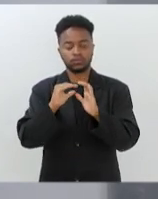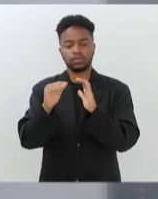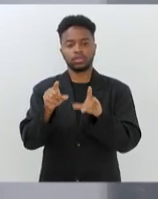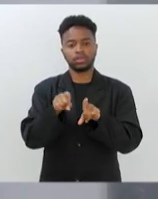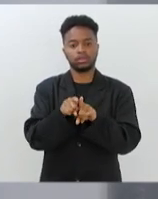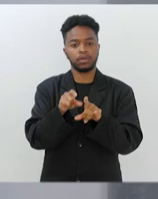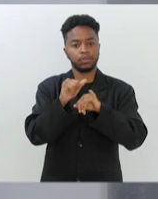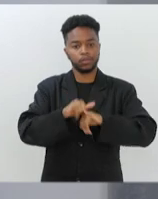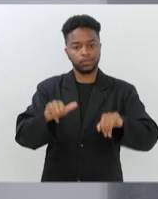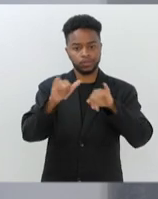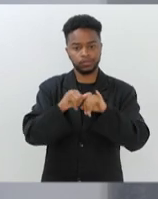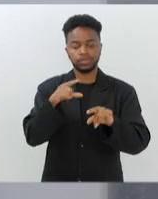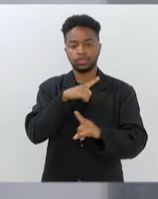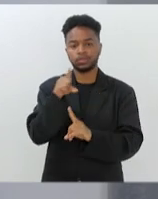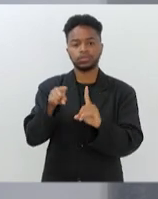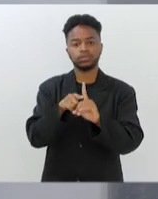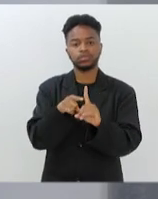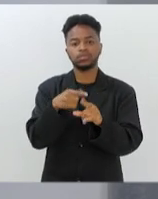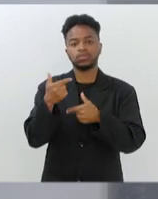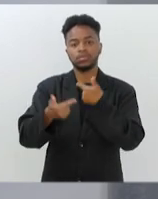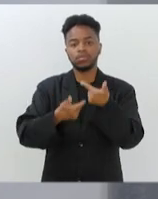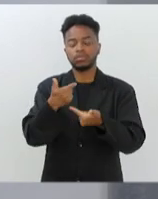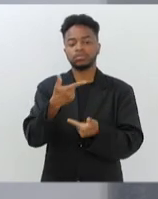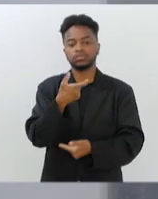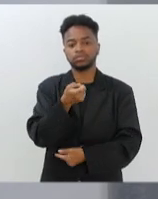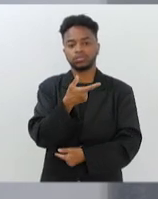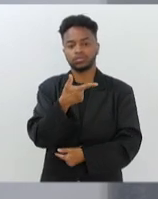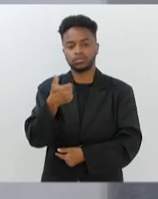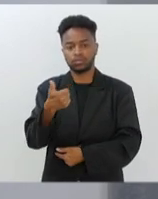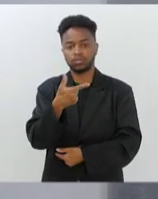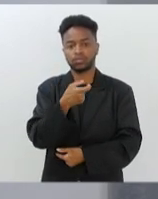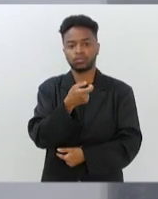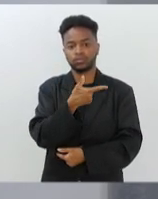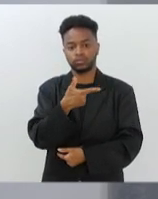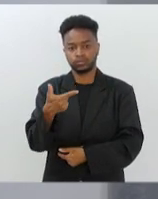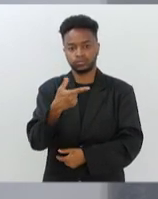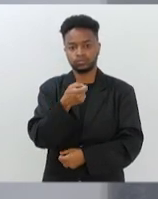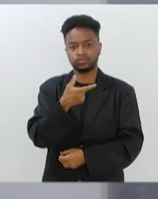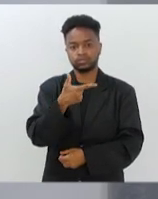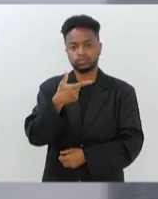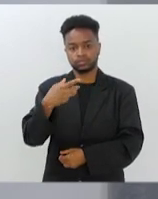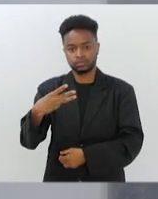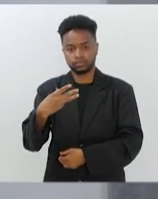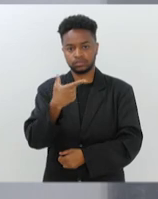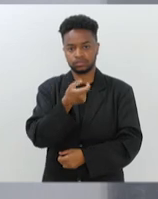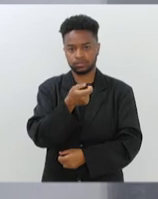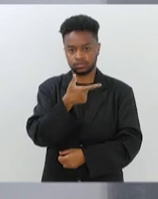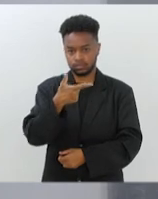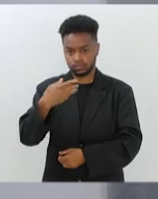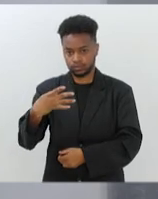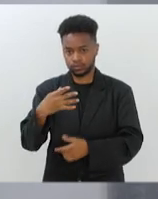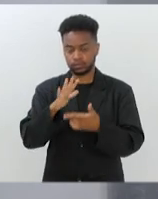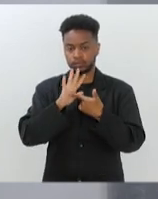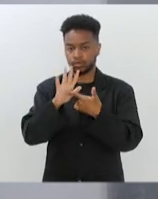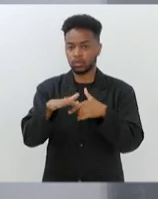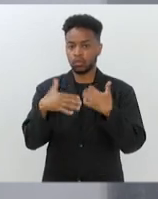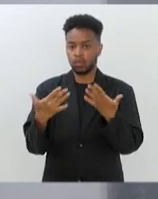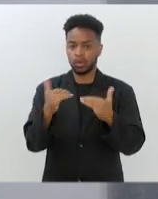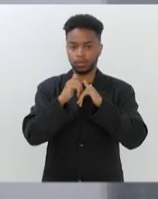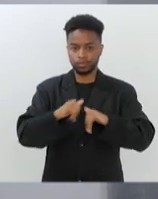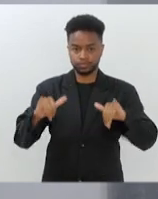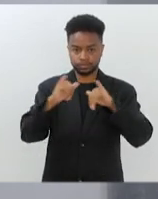prestação de serviço de Publicidade nos anos 2021 22 23 e 24 informando Quais foram as campanhas